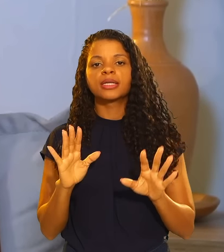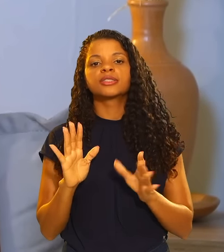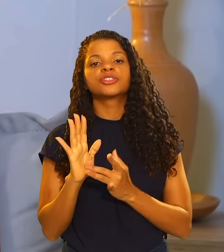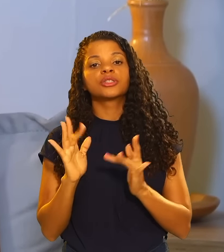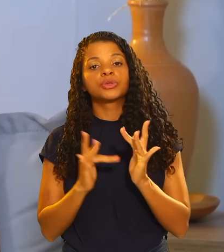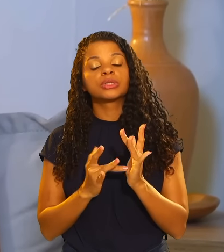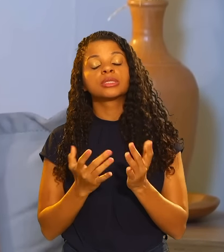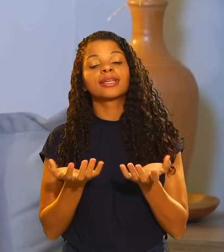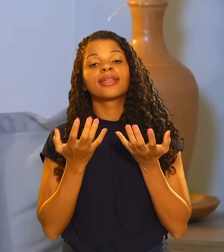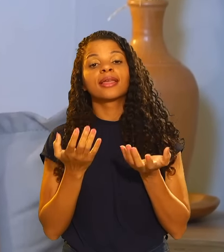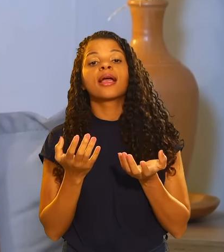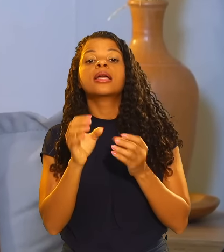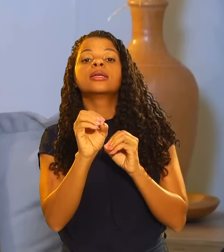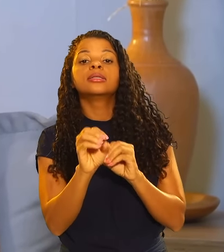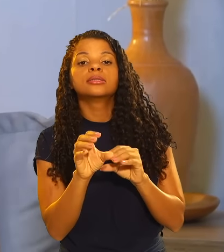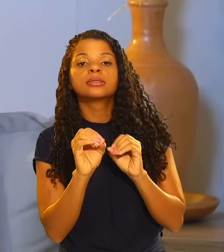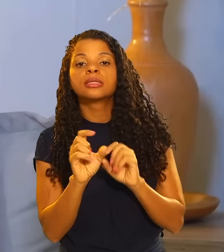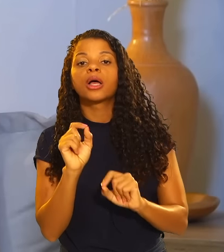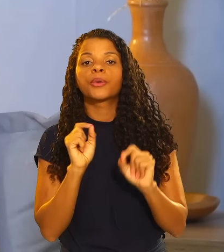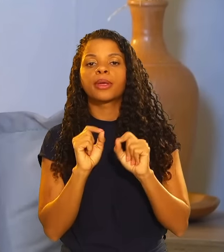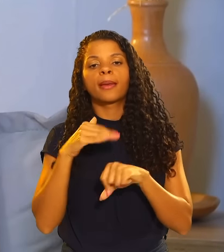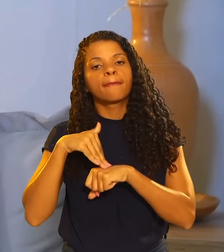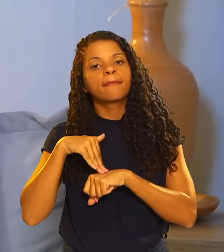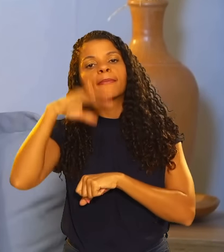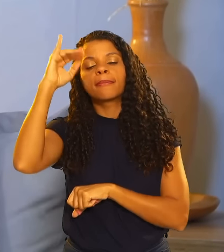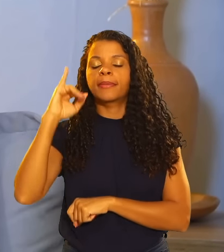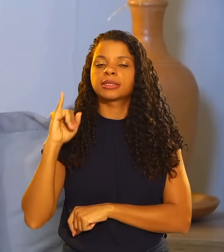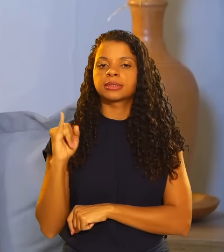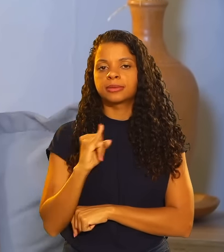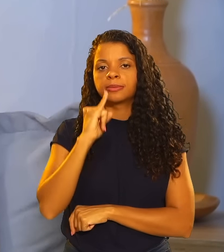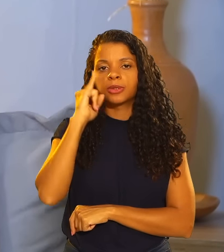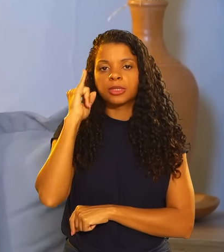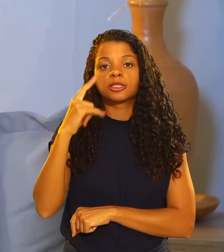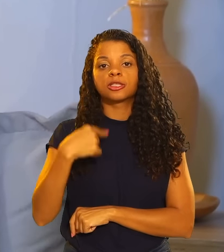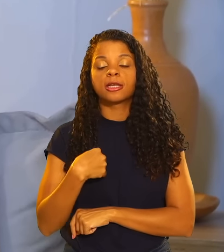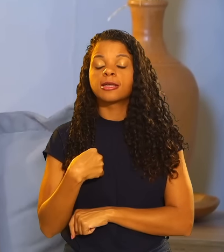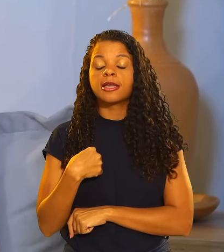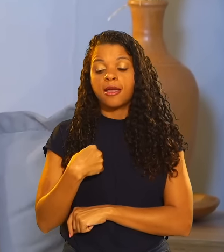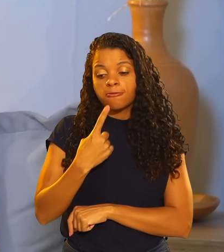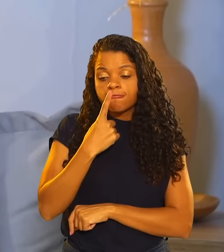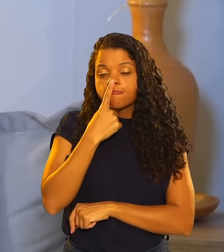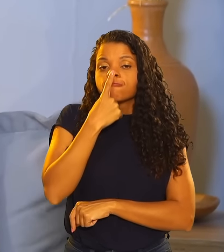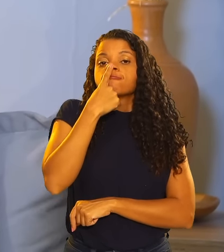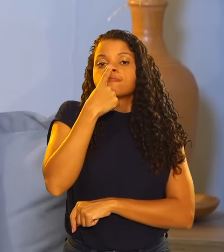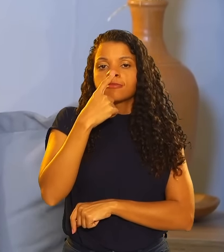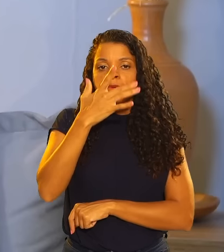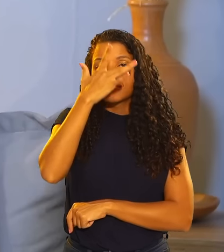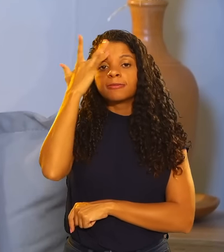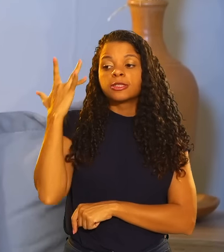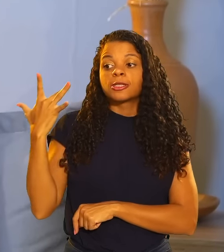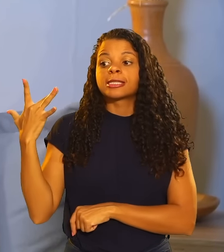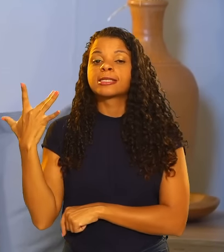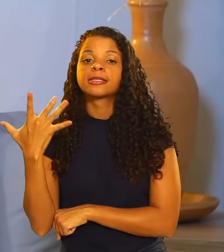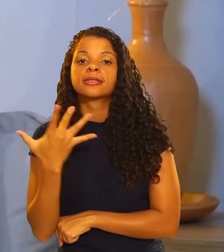olha, o mais importante aqui agora é o meu vínculo com essas pessoas de salvador. O que eu vim